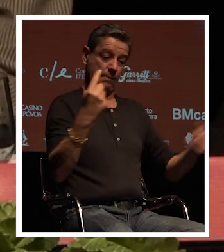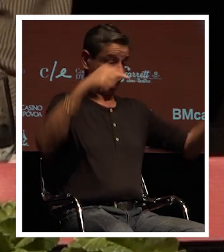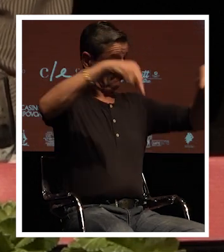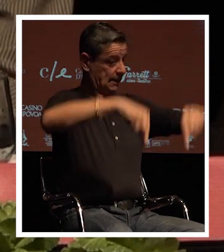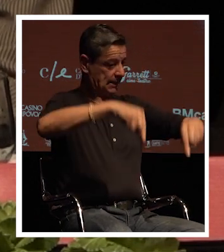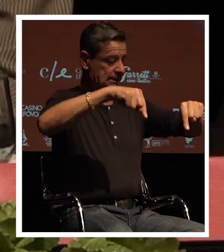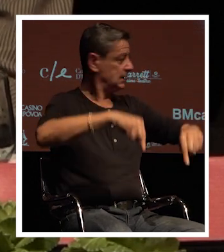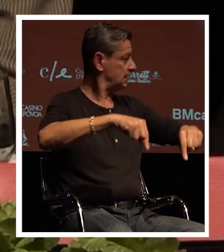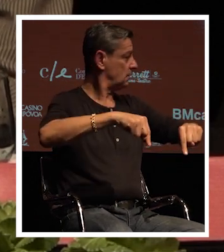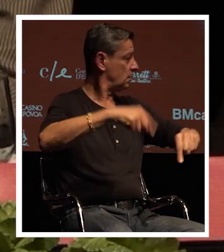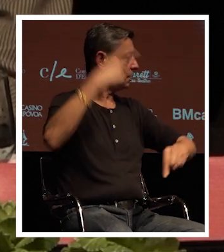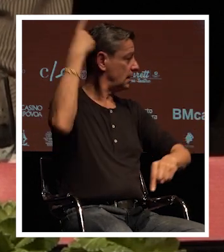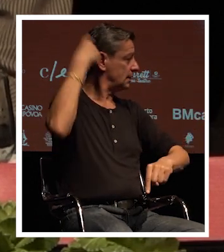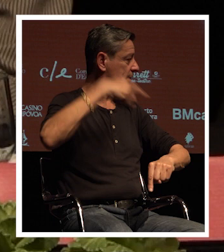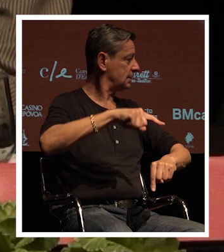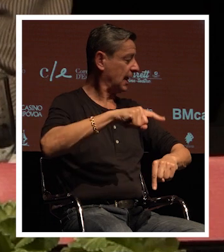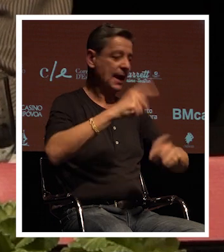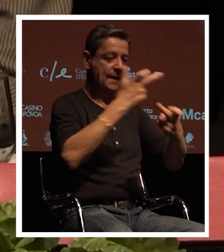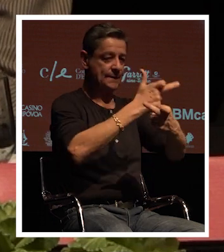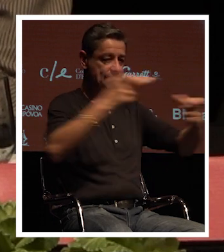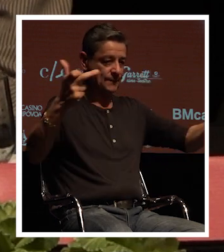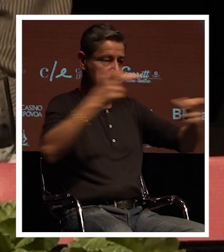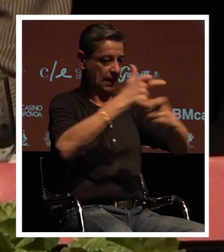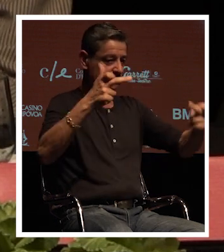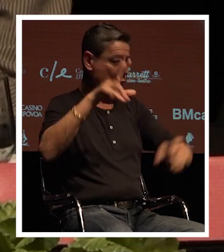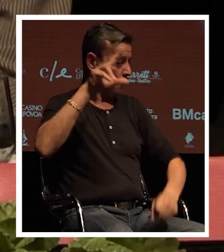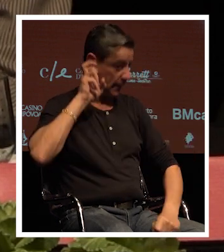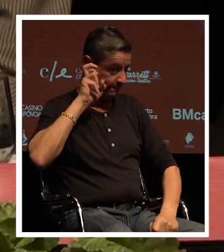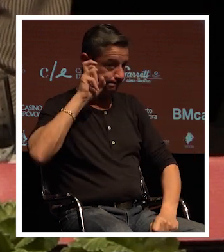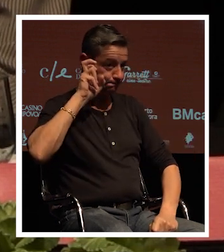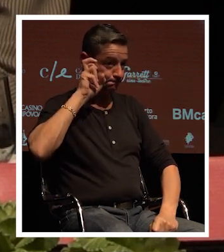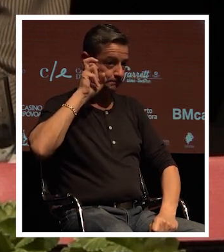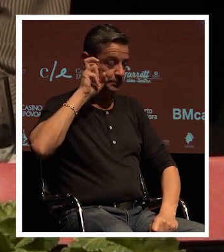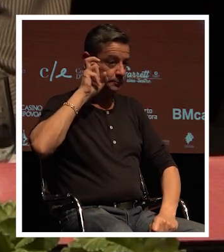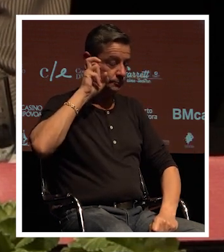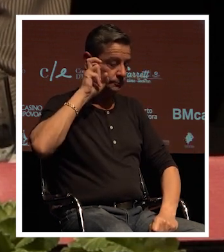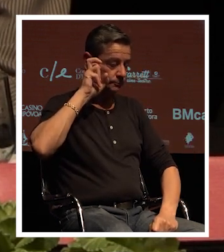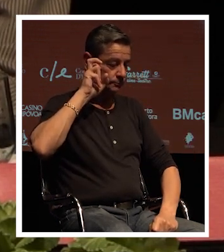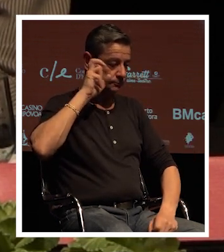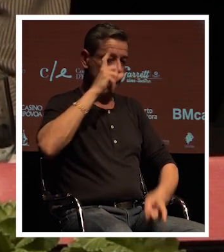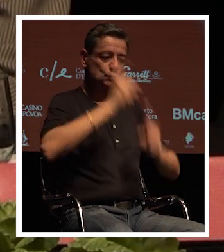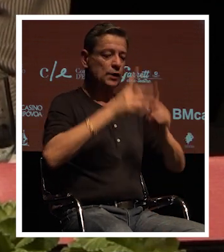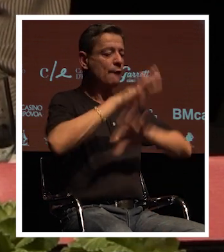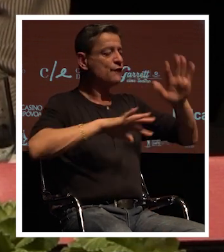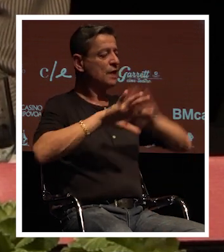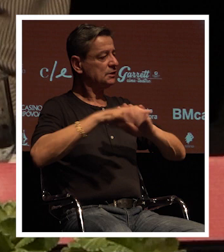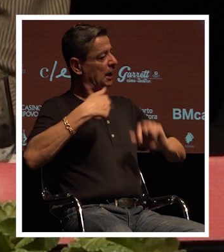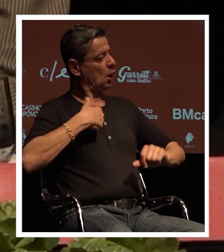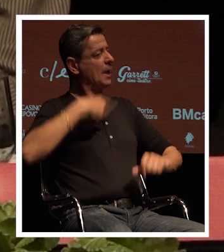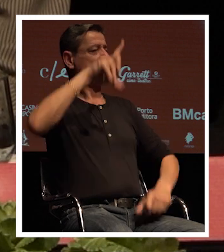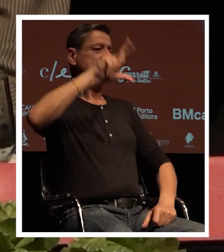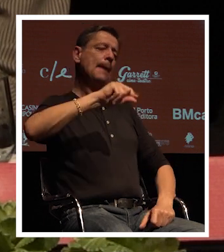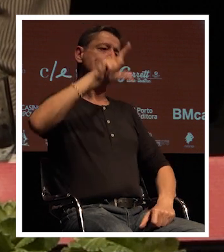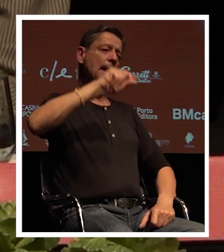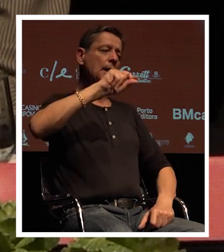eh tem de facto a ver com essa frase que eu ouvi dela ehh e o que é que eu fiz eu resolvi também